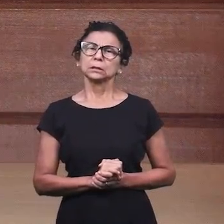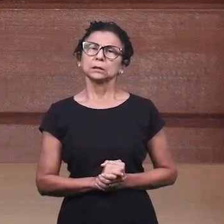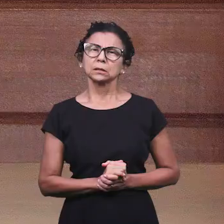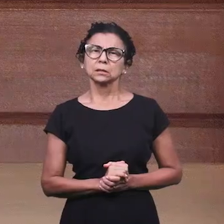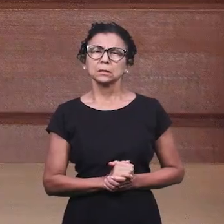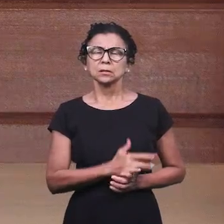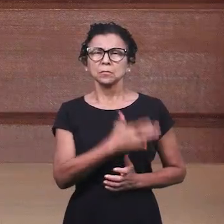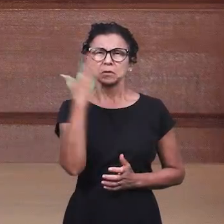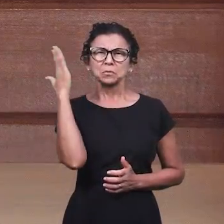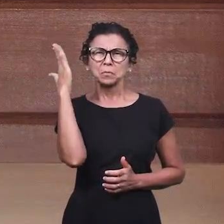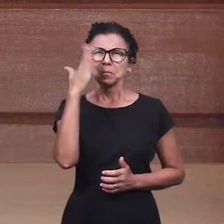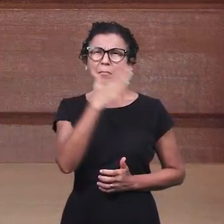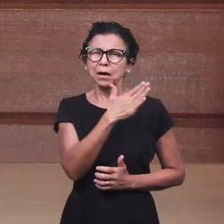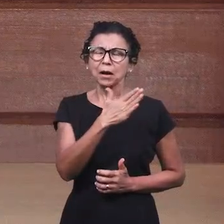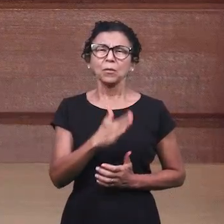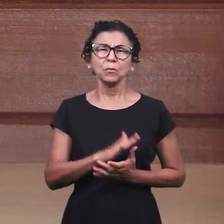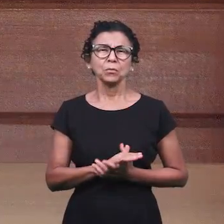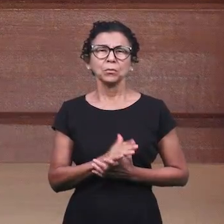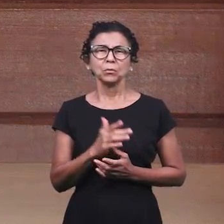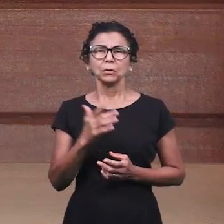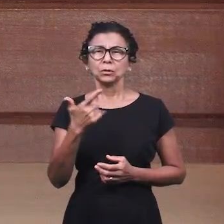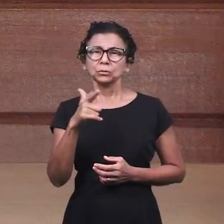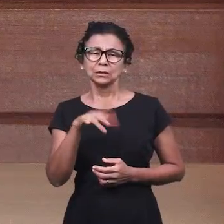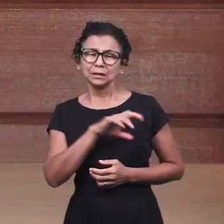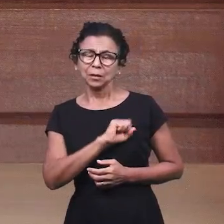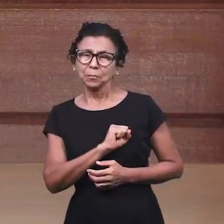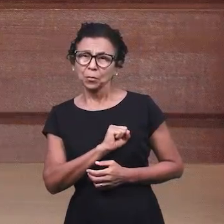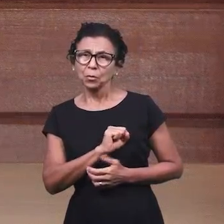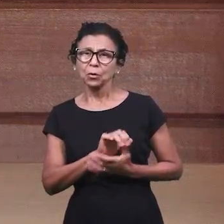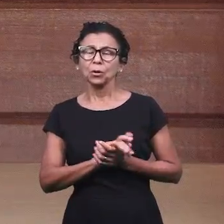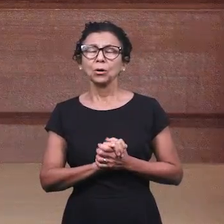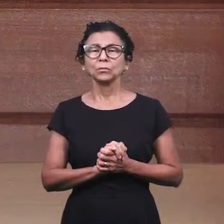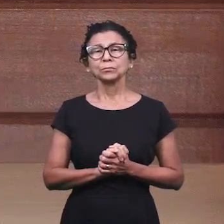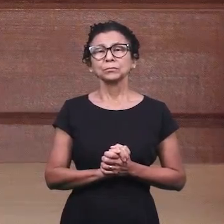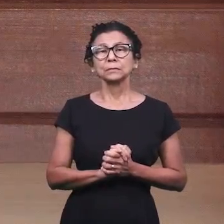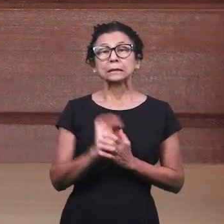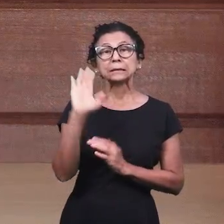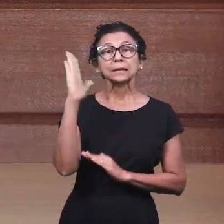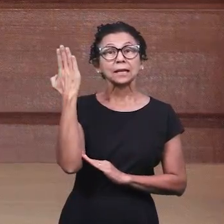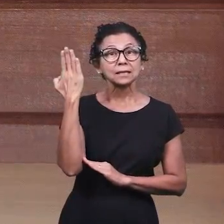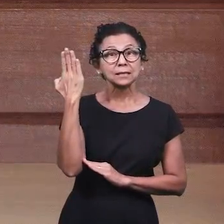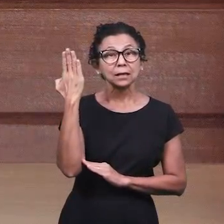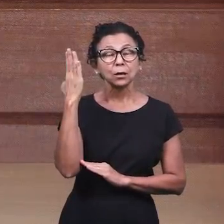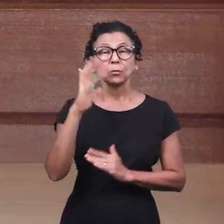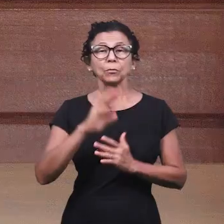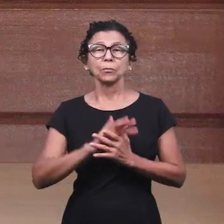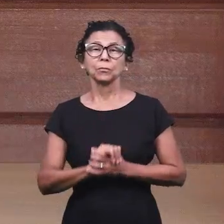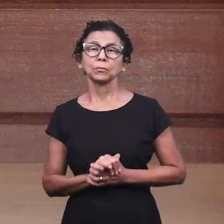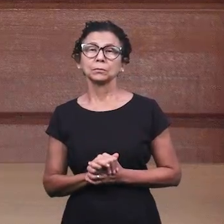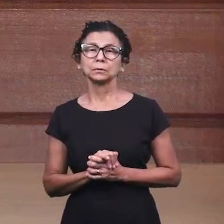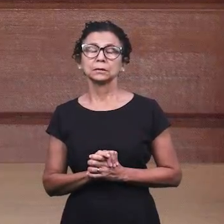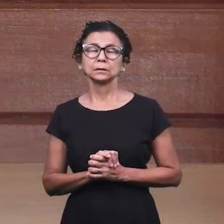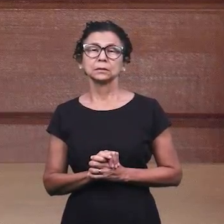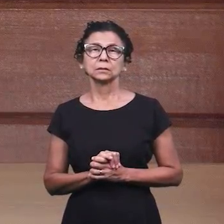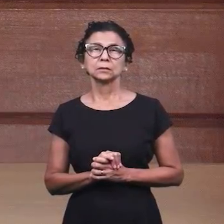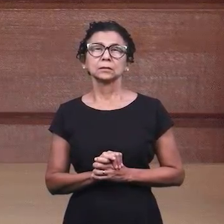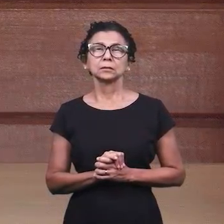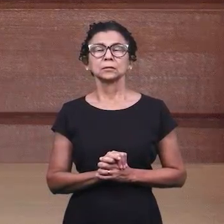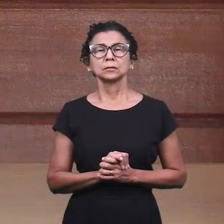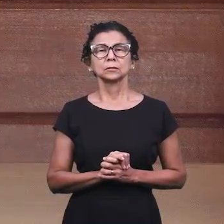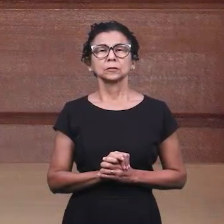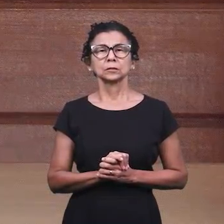escolas, olha, determinados assuntos você não leve para o seu pai, não, é aqui, é você que vai resolver. Essa decisão é sua. Uma criança que